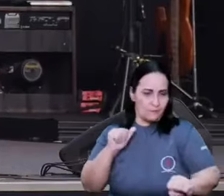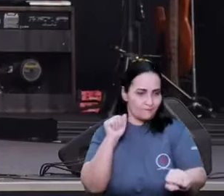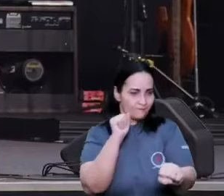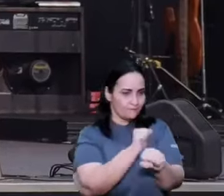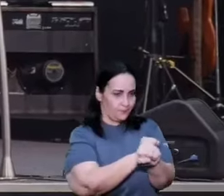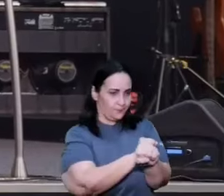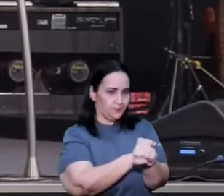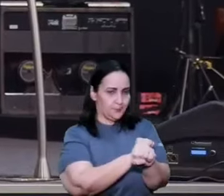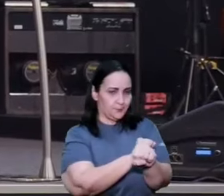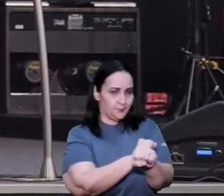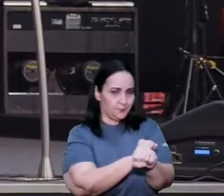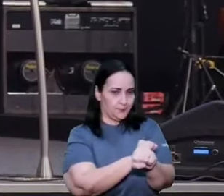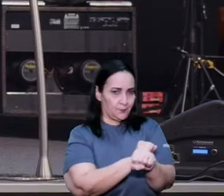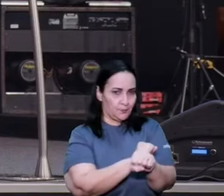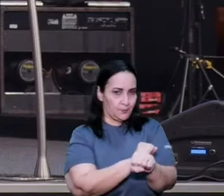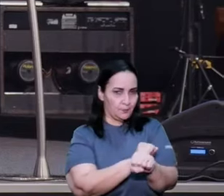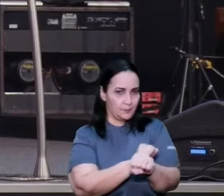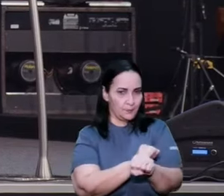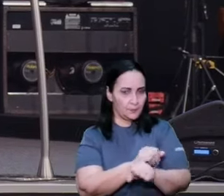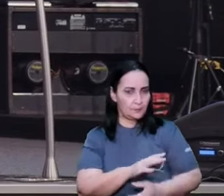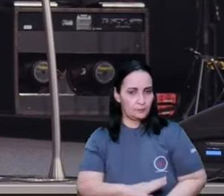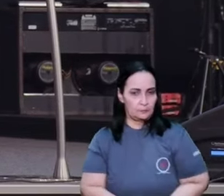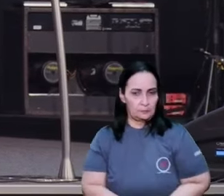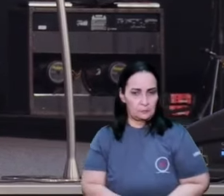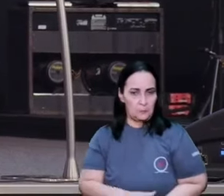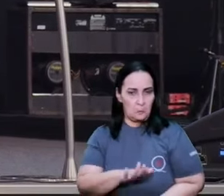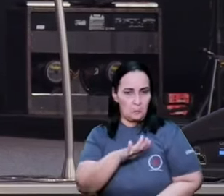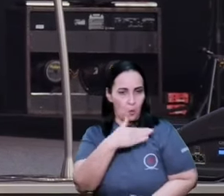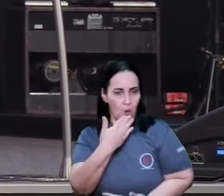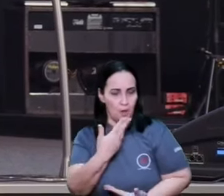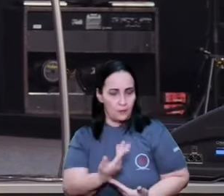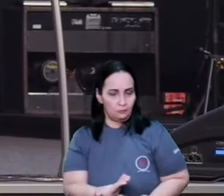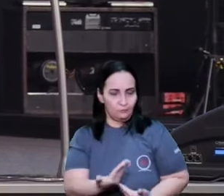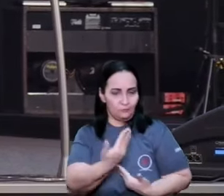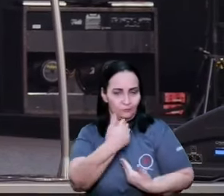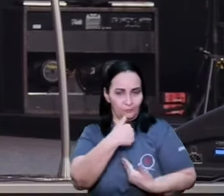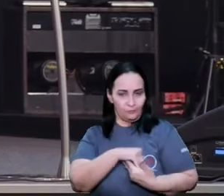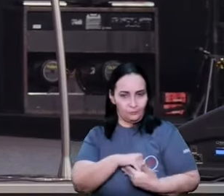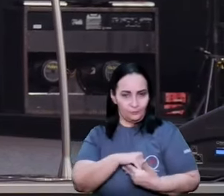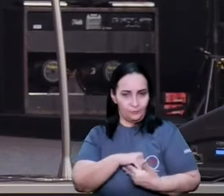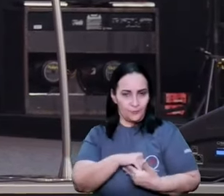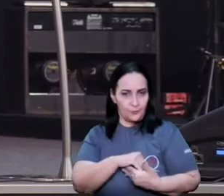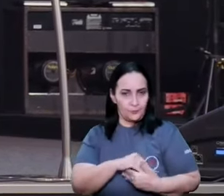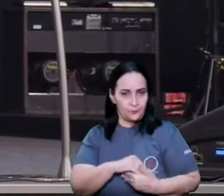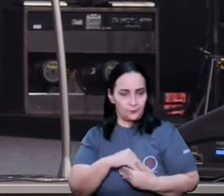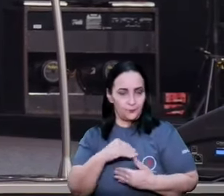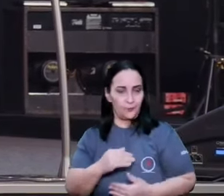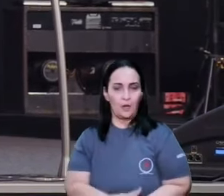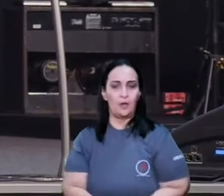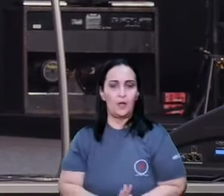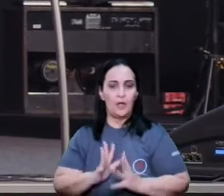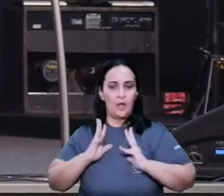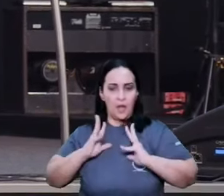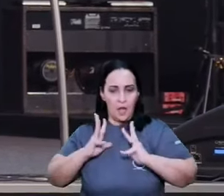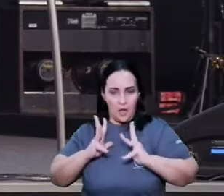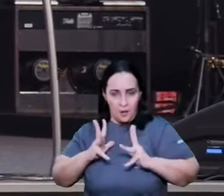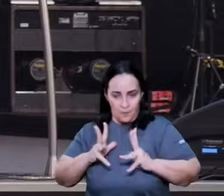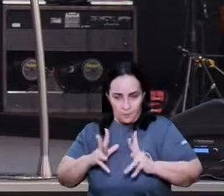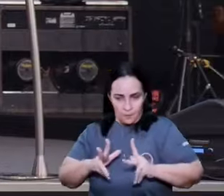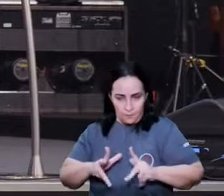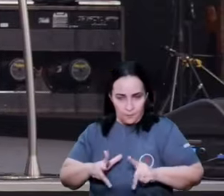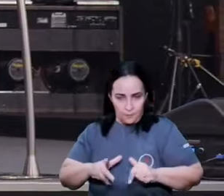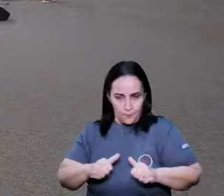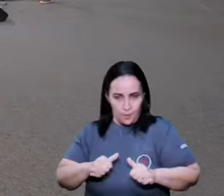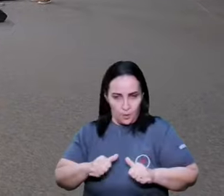você tudo que tá fazendo você em você morrer em si mesma eu vou fazer você colocar isso tudo para fora eu tô limpando você eu